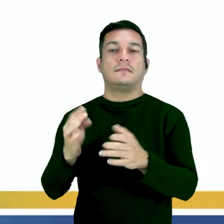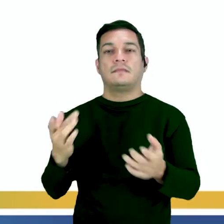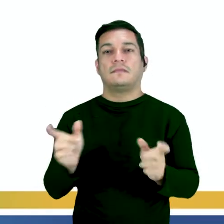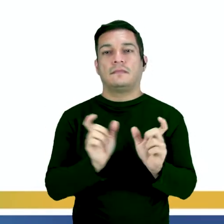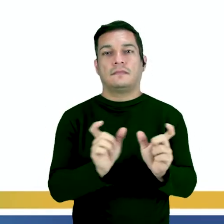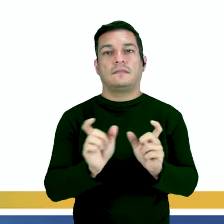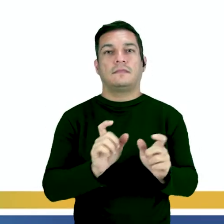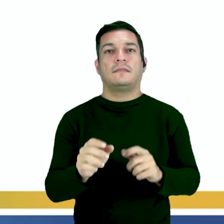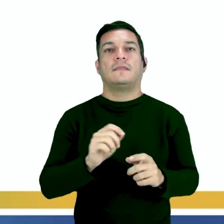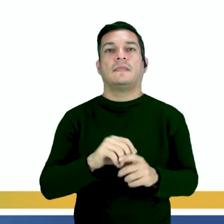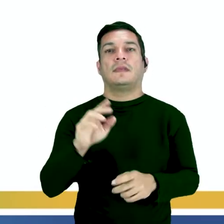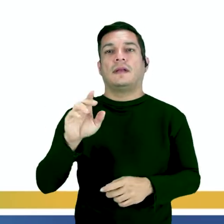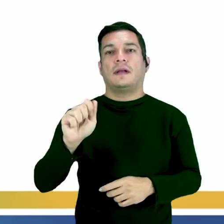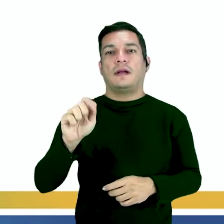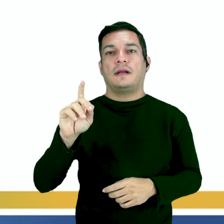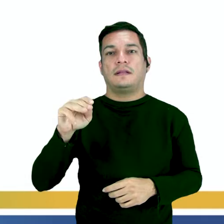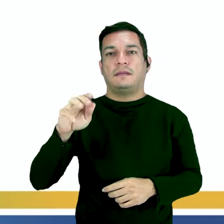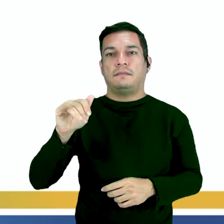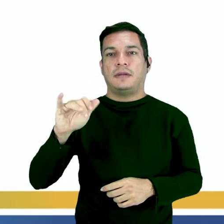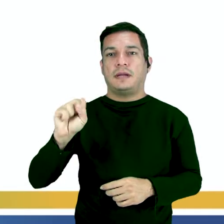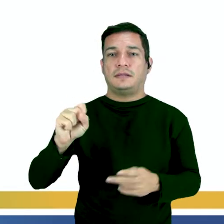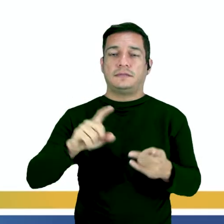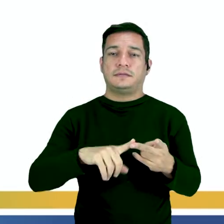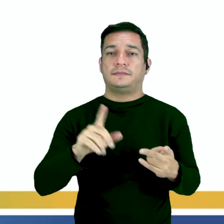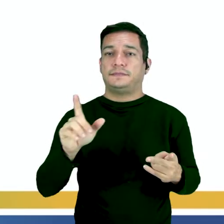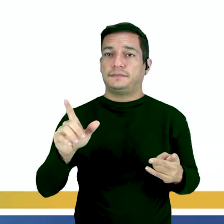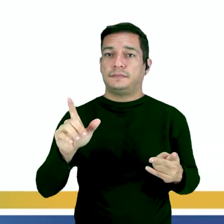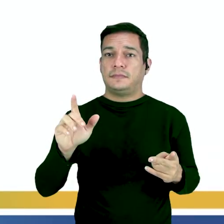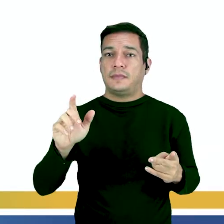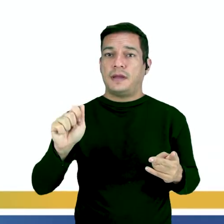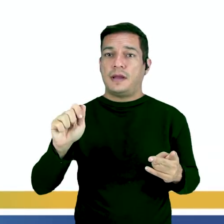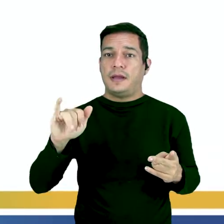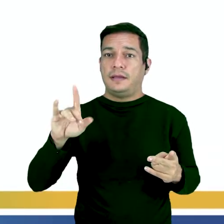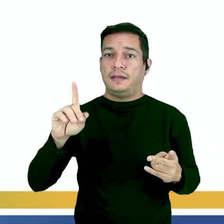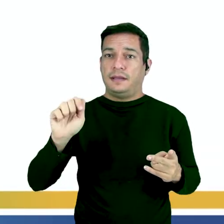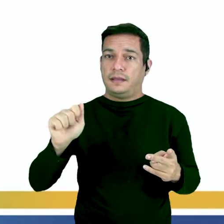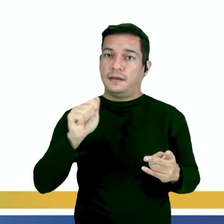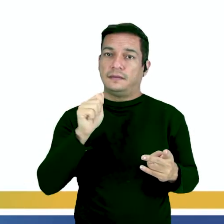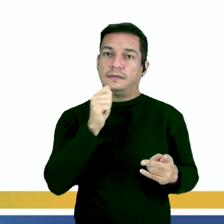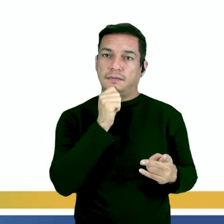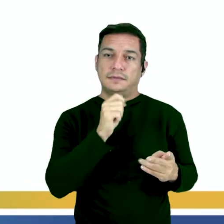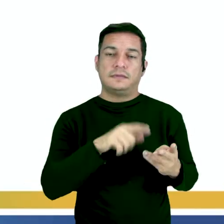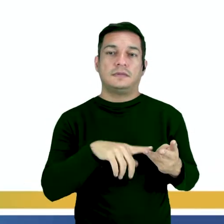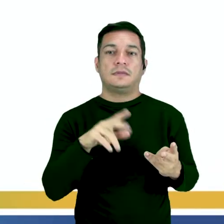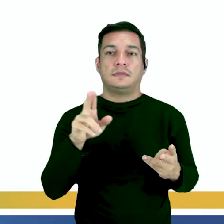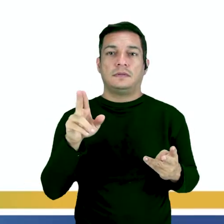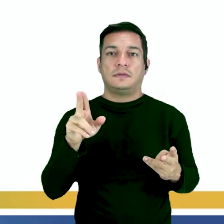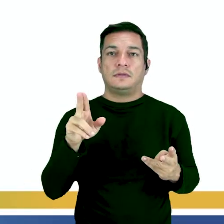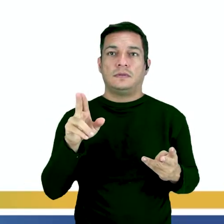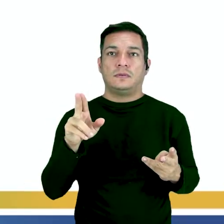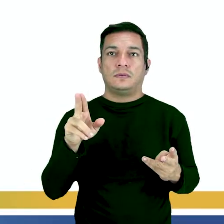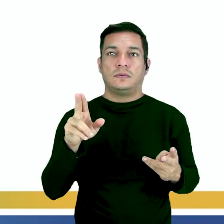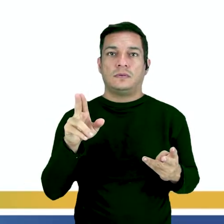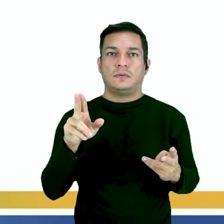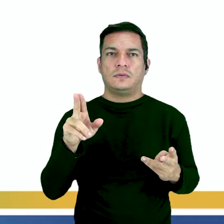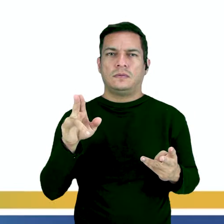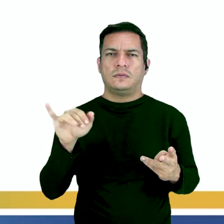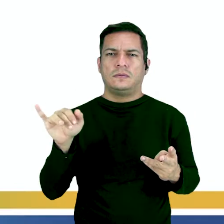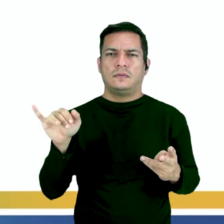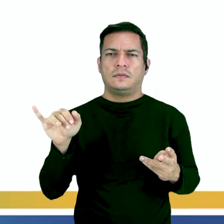como as palavras ademais, como a palavra ainda, outras palavrinhas como o i, que vai poder